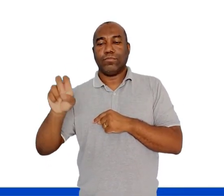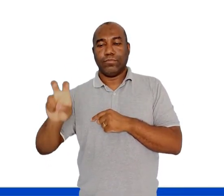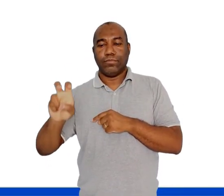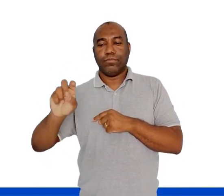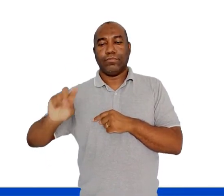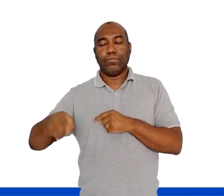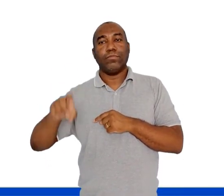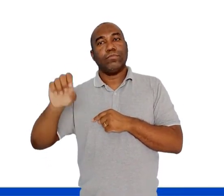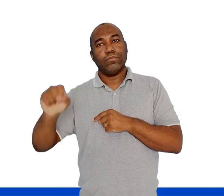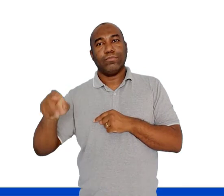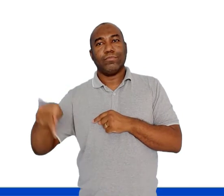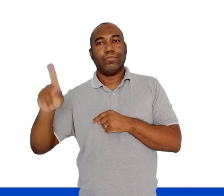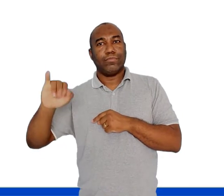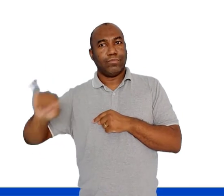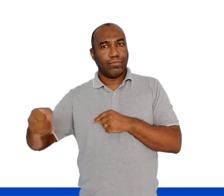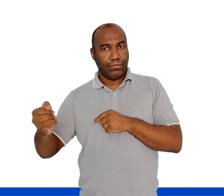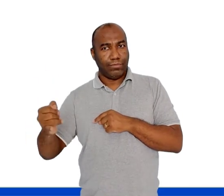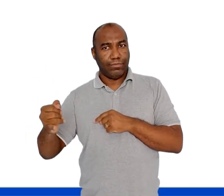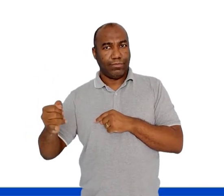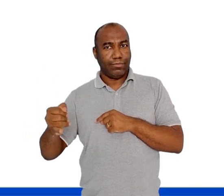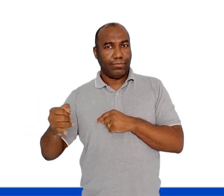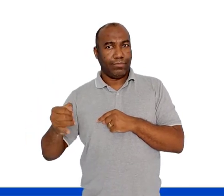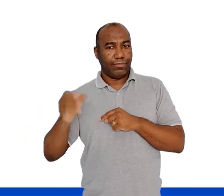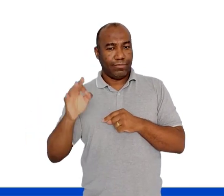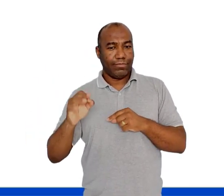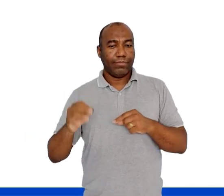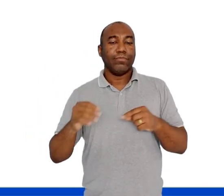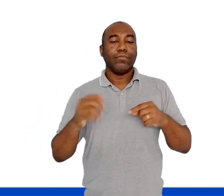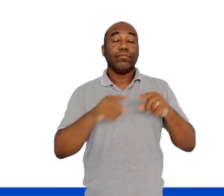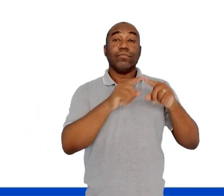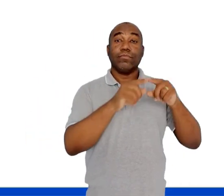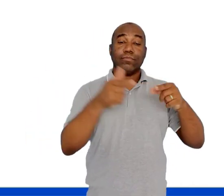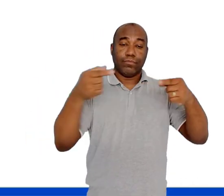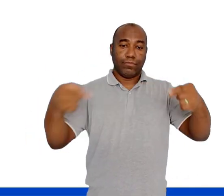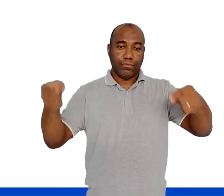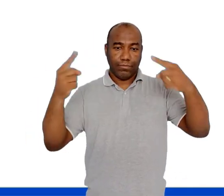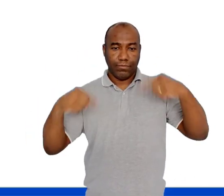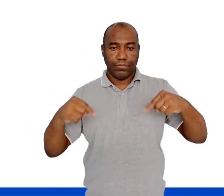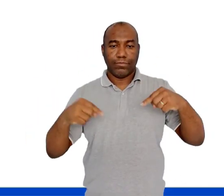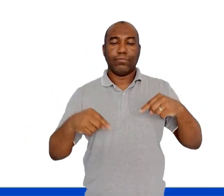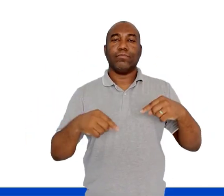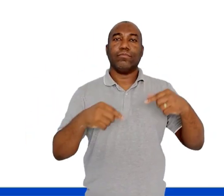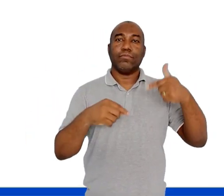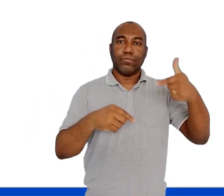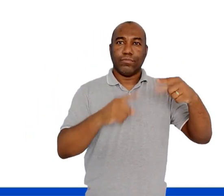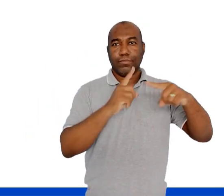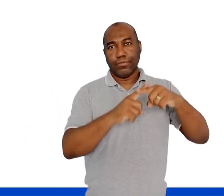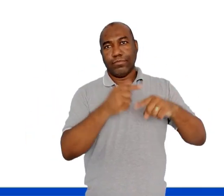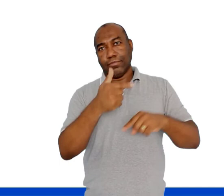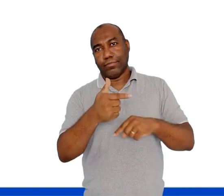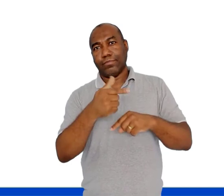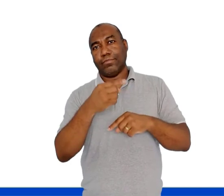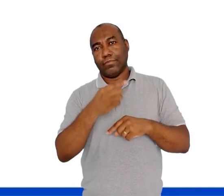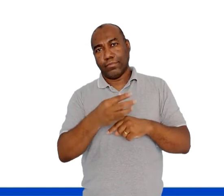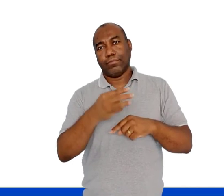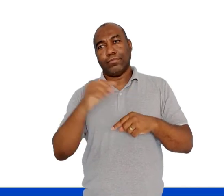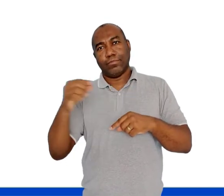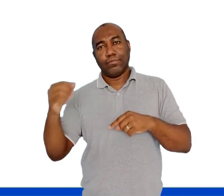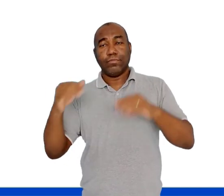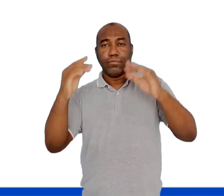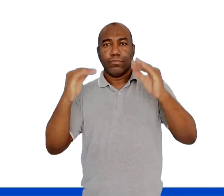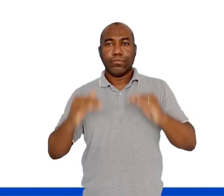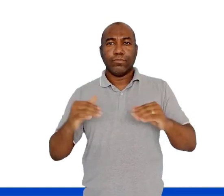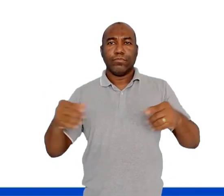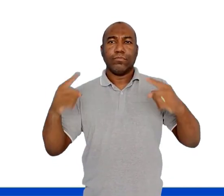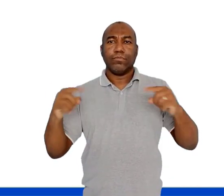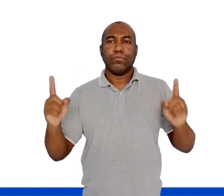285, a gente calcula separado. Então, ó, menos 65,2, menos com menos vai dar